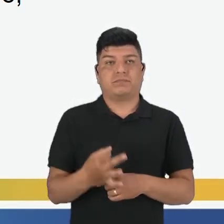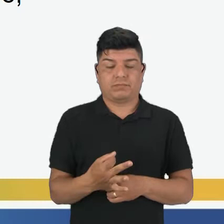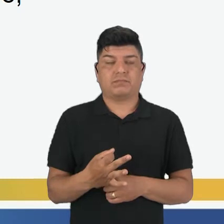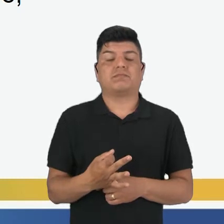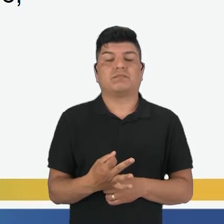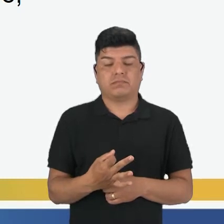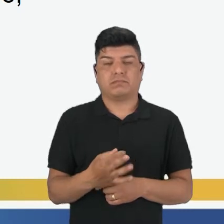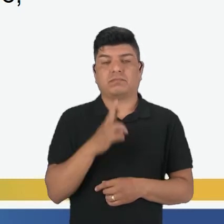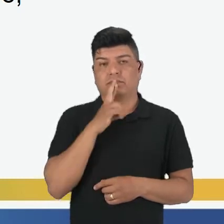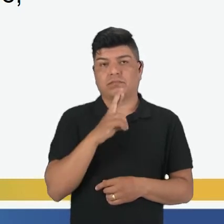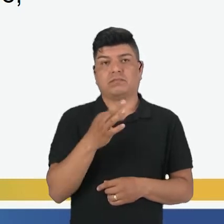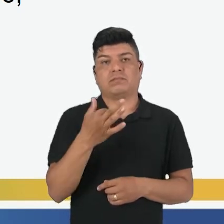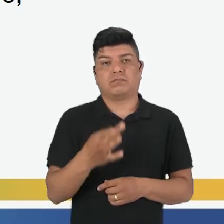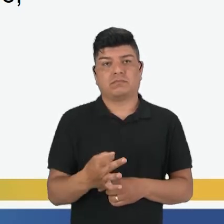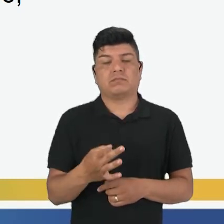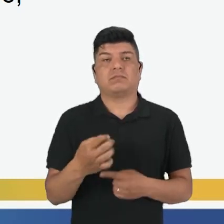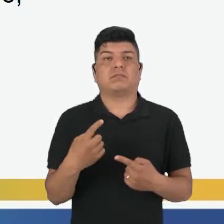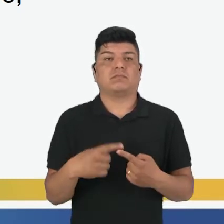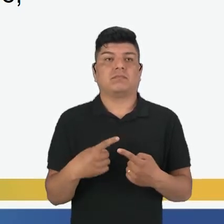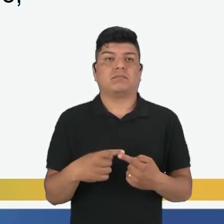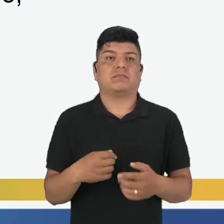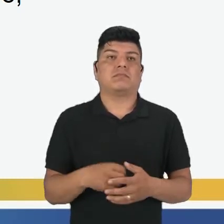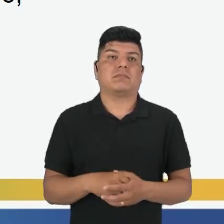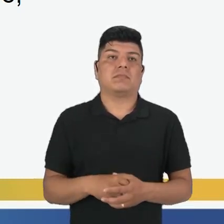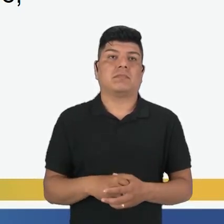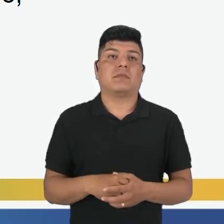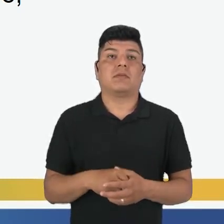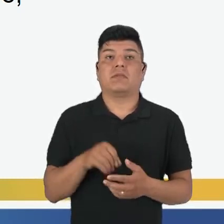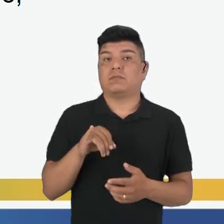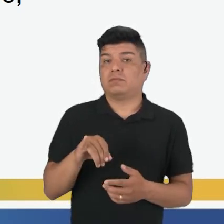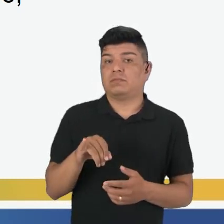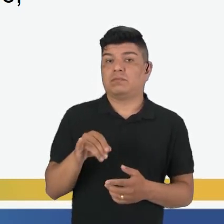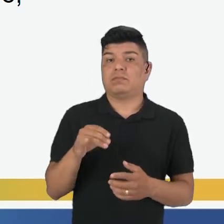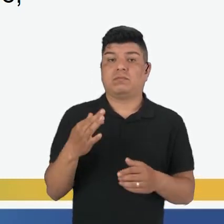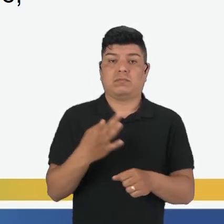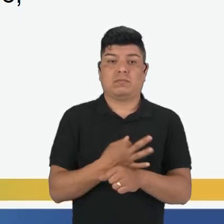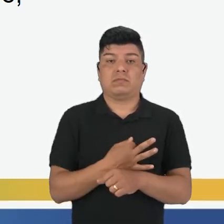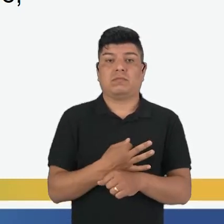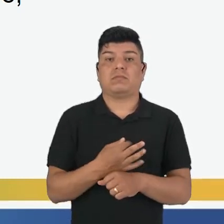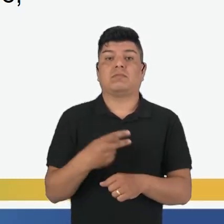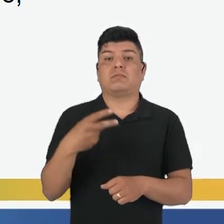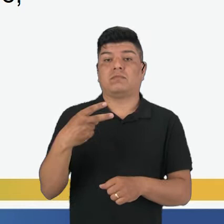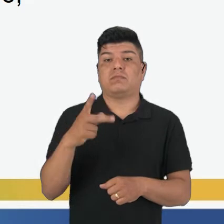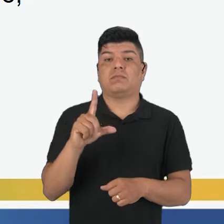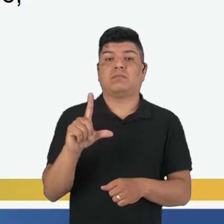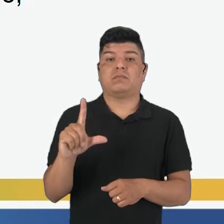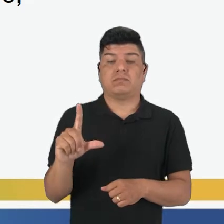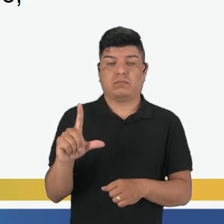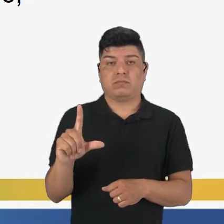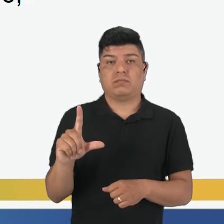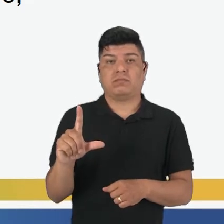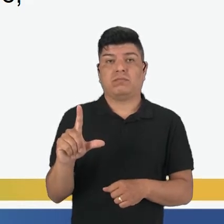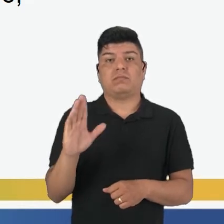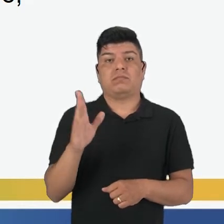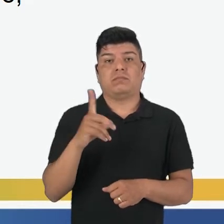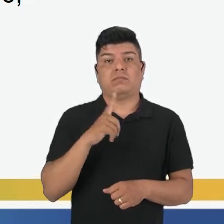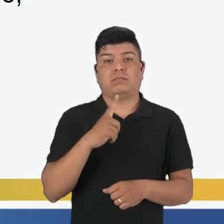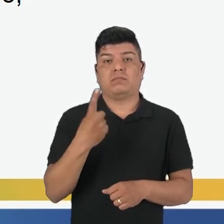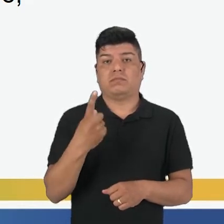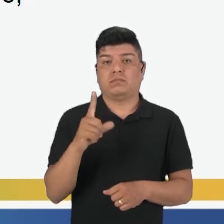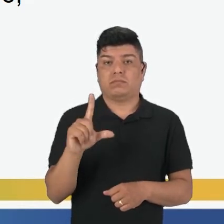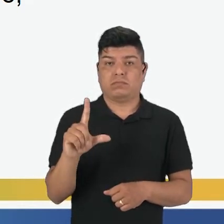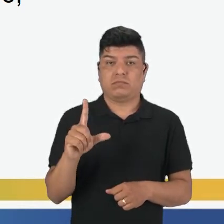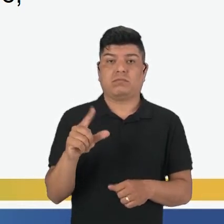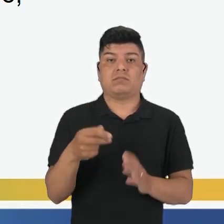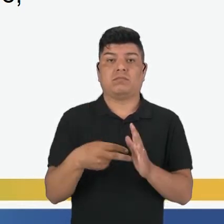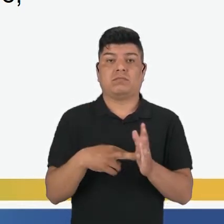certeza, esse é o meu gabarito, essa é a minha resposta. Porque se ela suporta, a capacidade dela é para 2 litros,